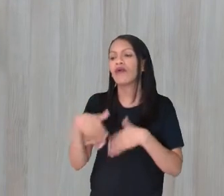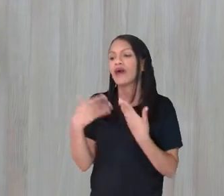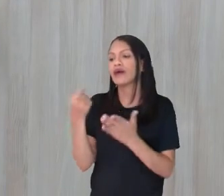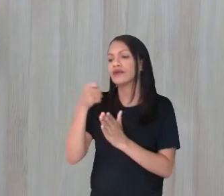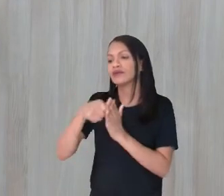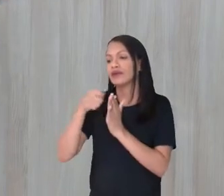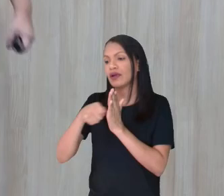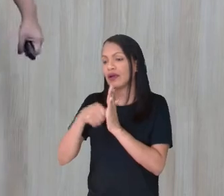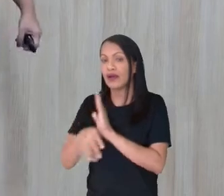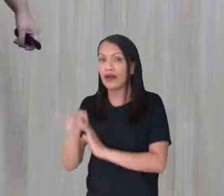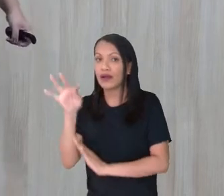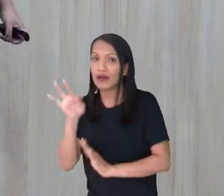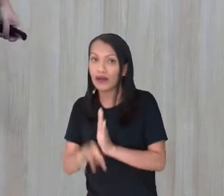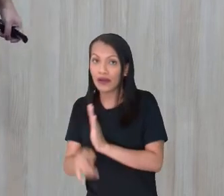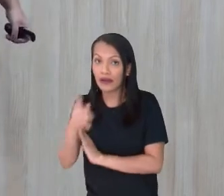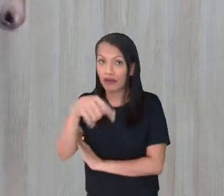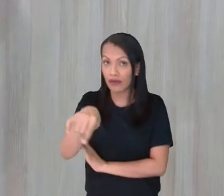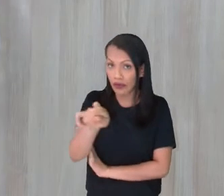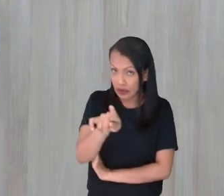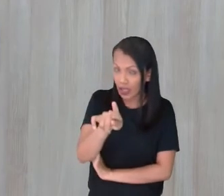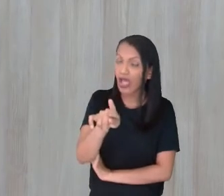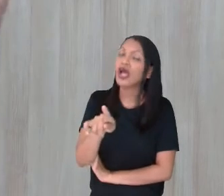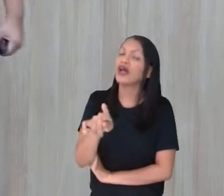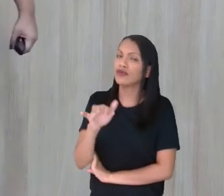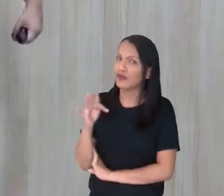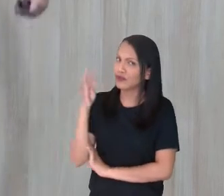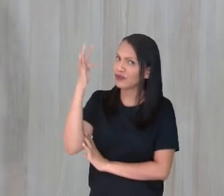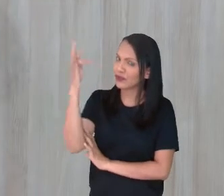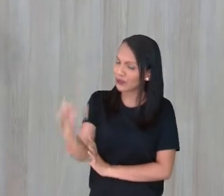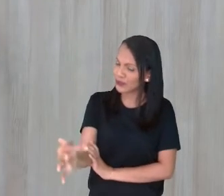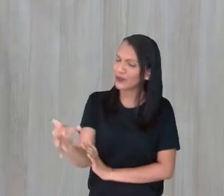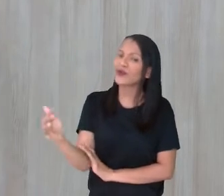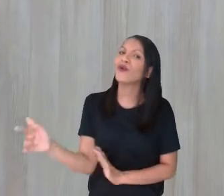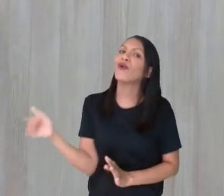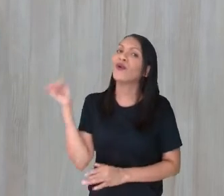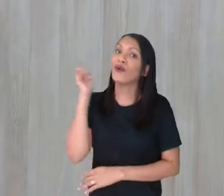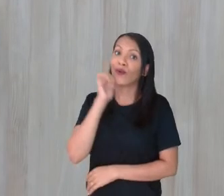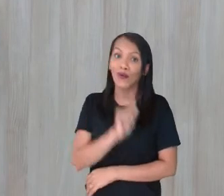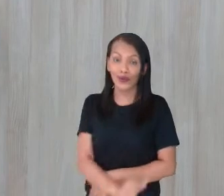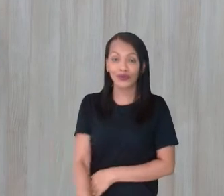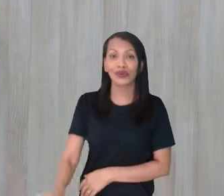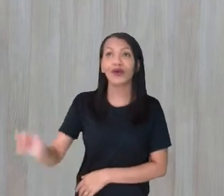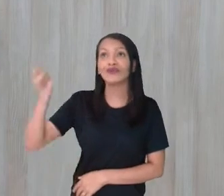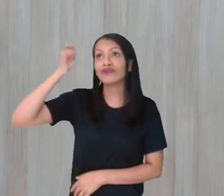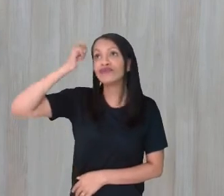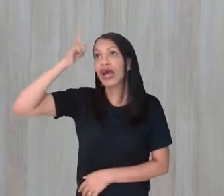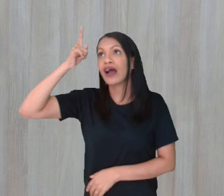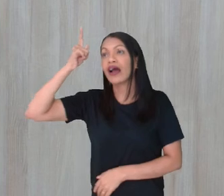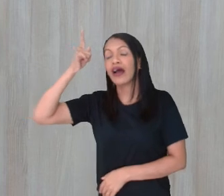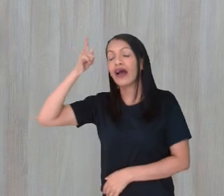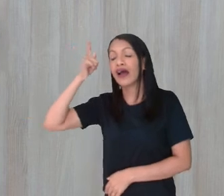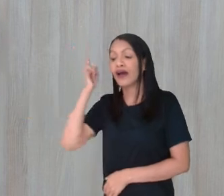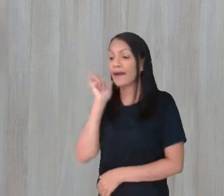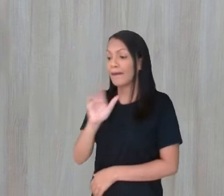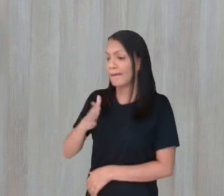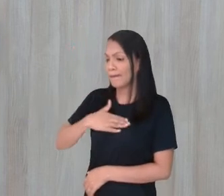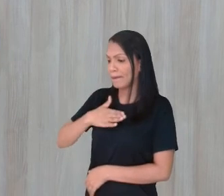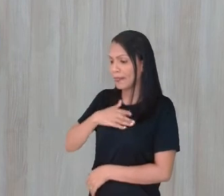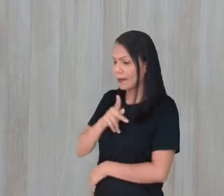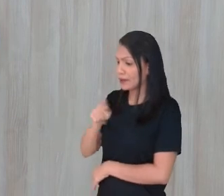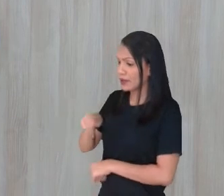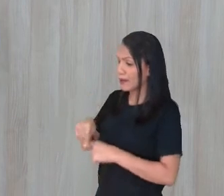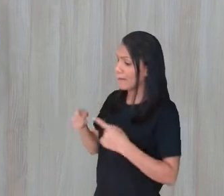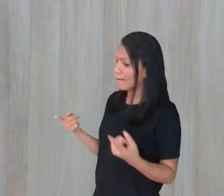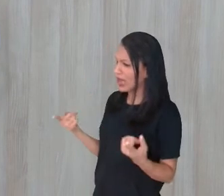dissertação, o nosso texto, e vocês vão chegar lá, vocês vão escrever o texto de vocês defendendo a ideia, é que a minha professora dizia, tá,